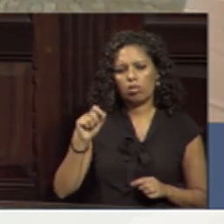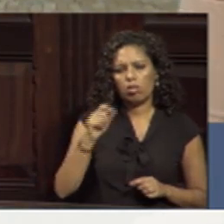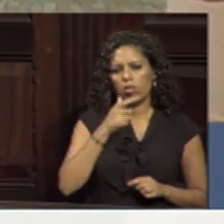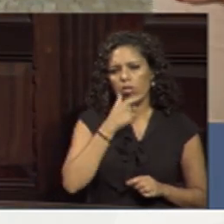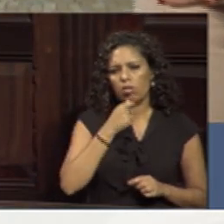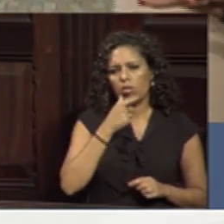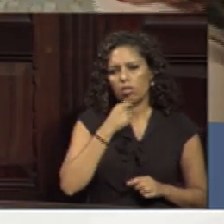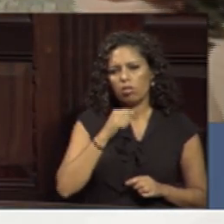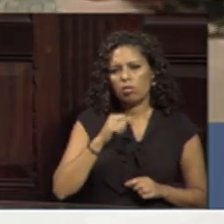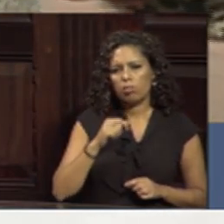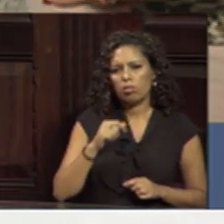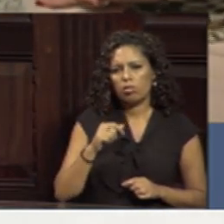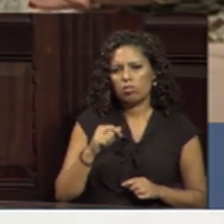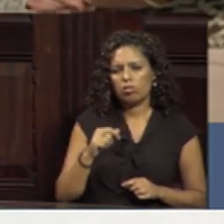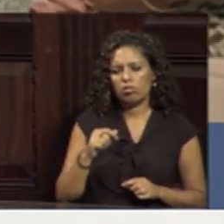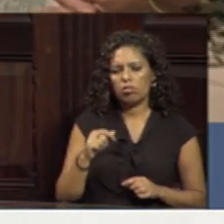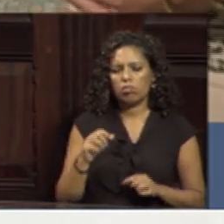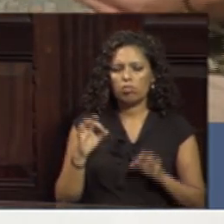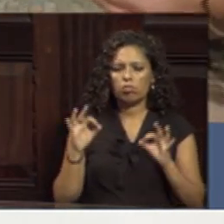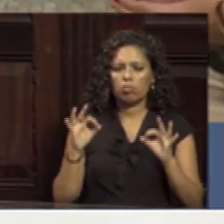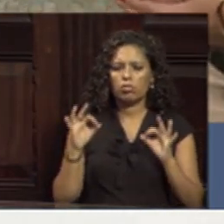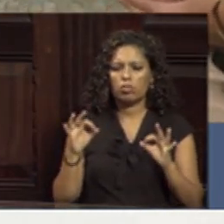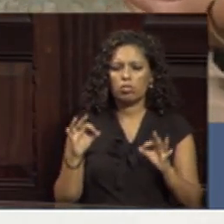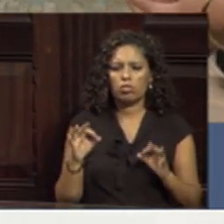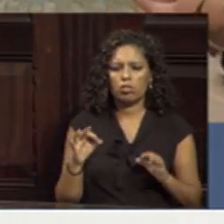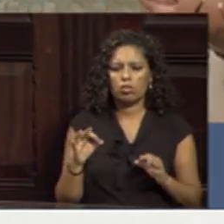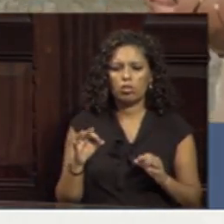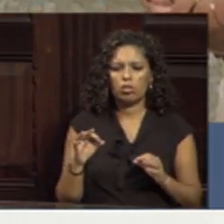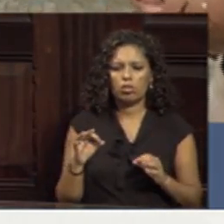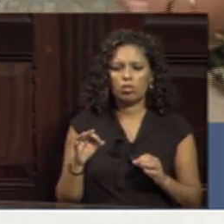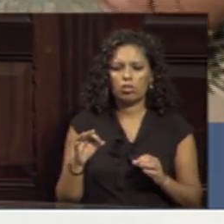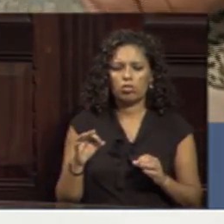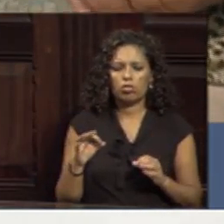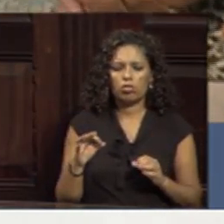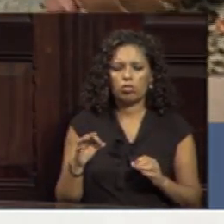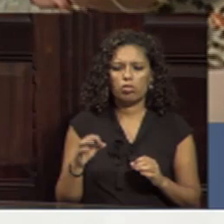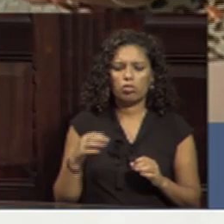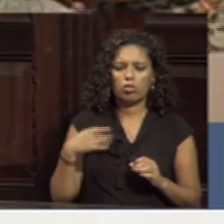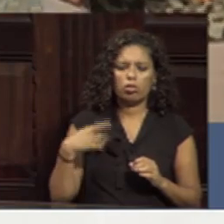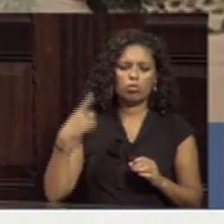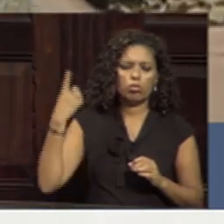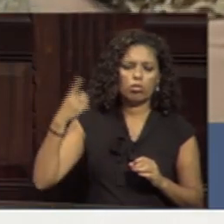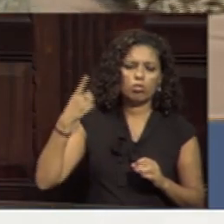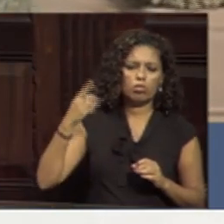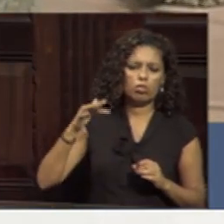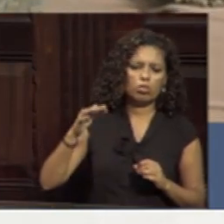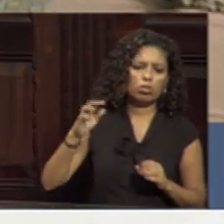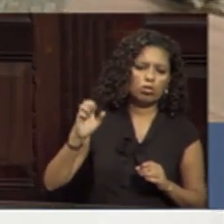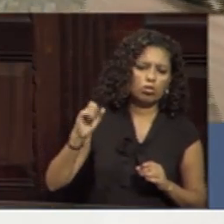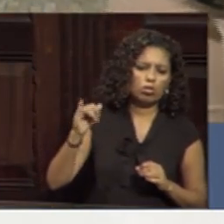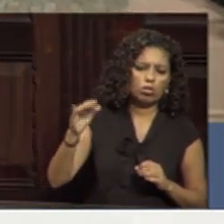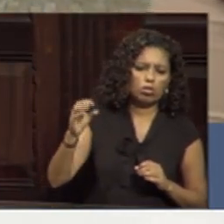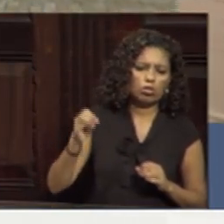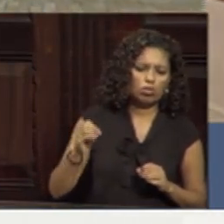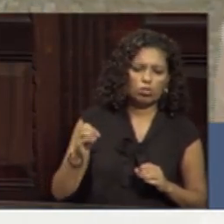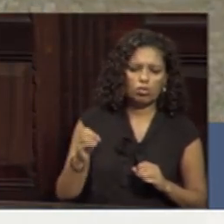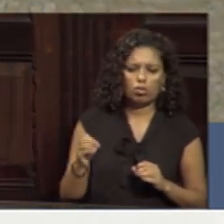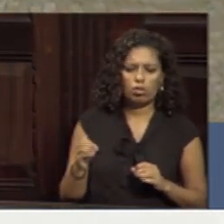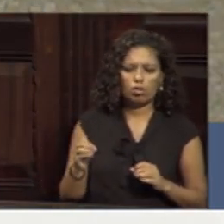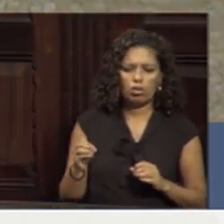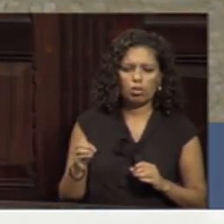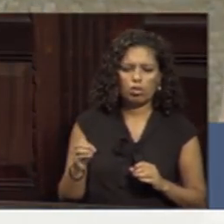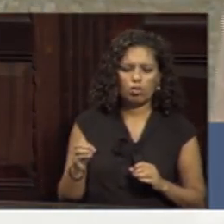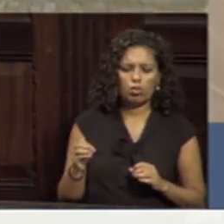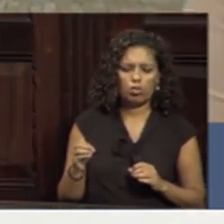vermelho. Eu pedi que a minha assessora levasse um copo d'água para ele. E não estou falando para endeusar o